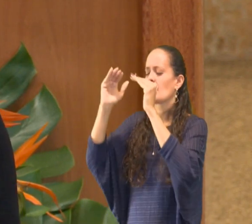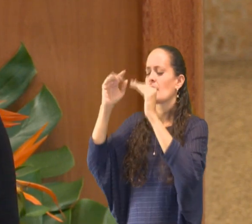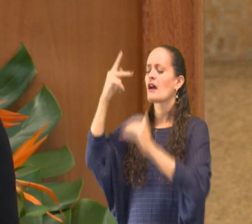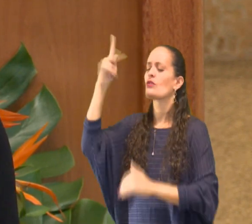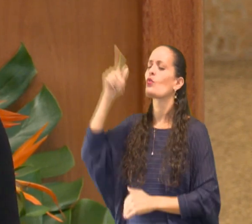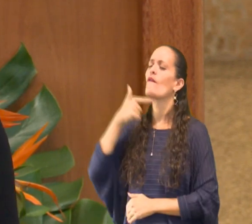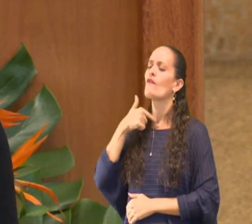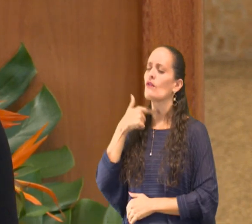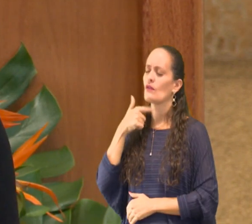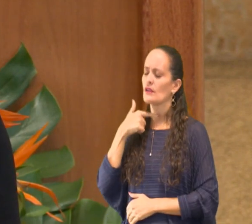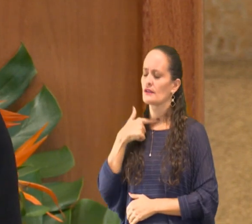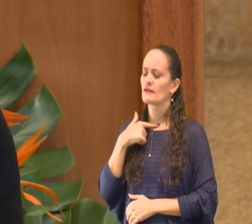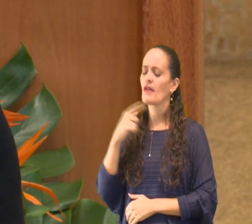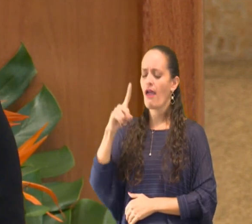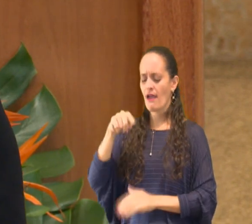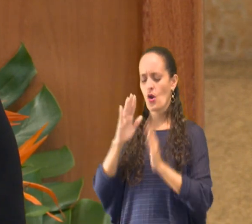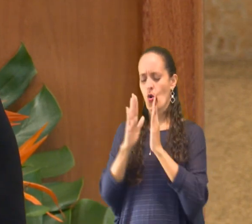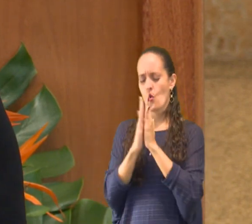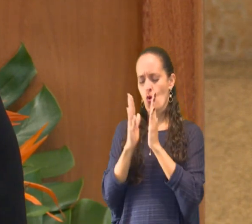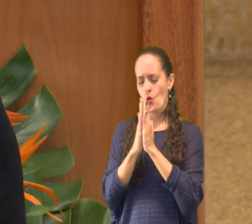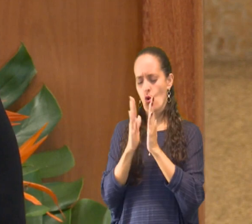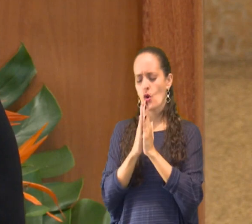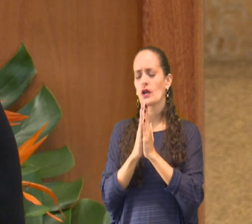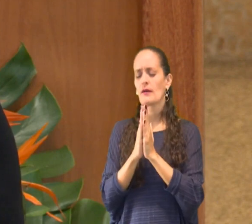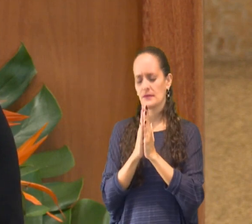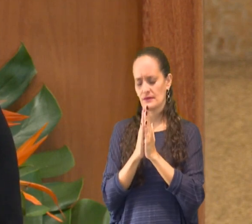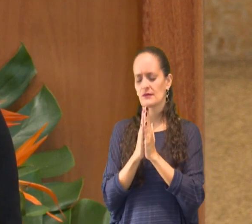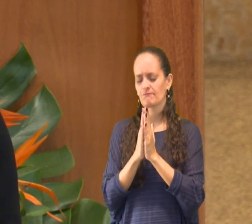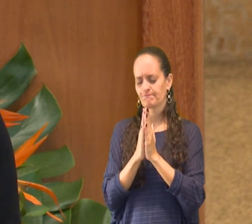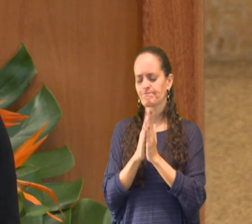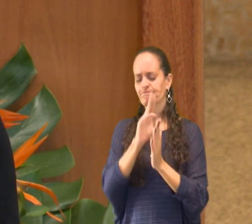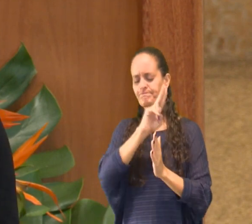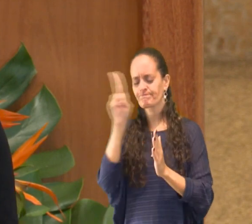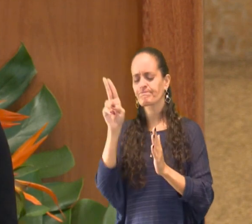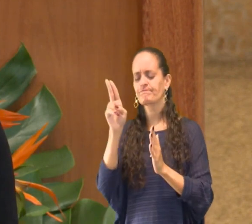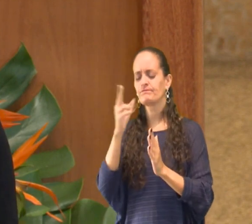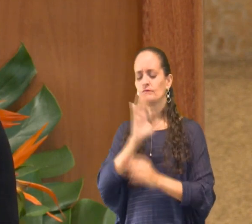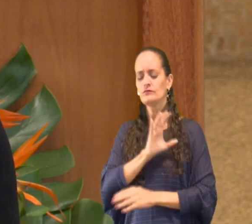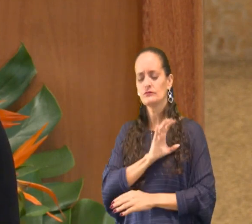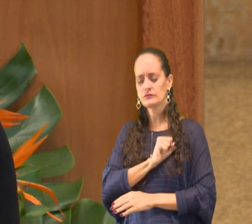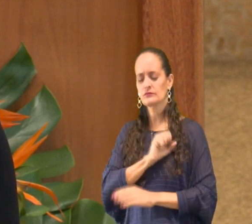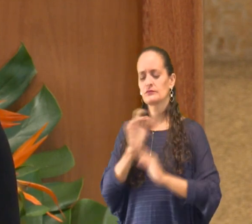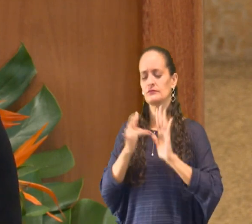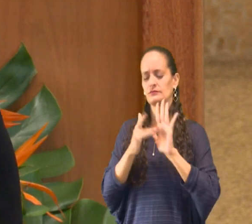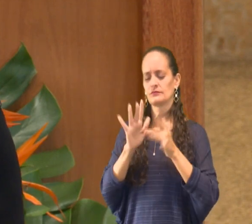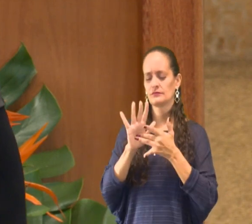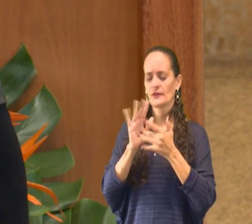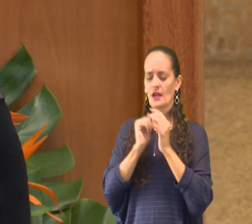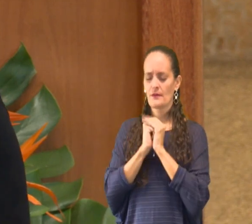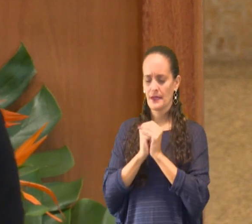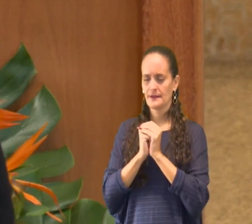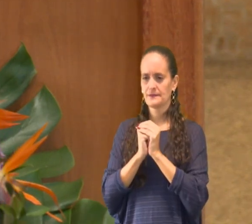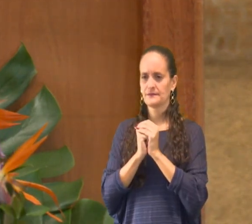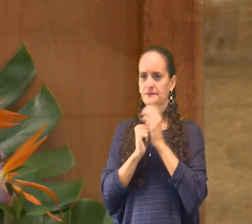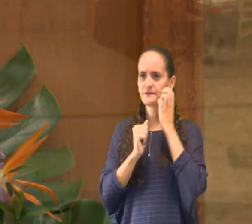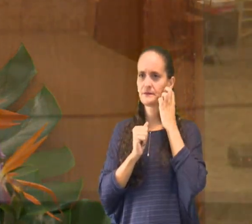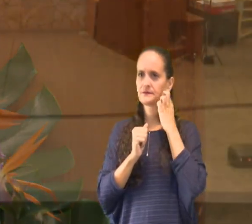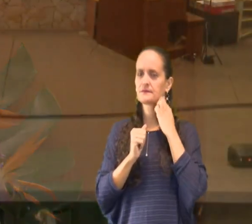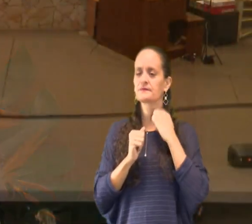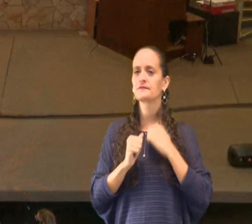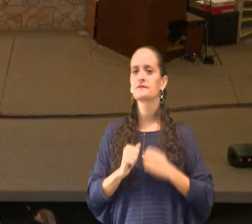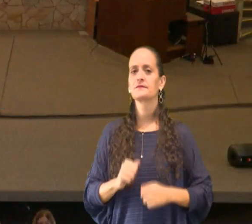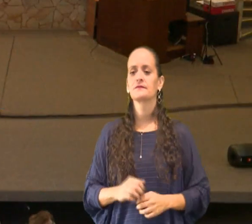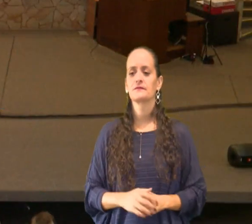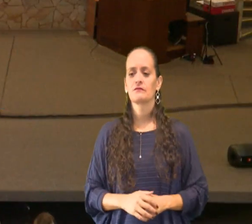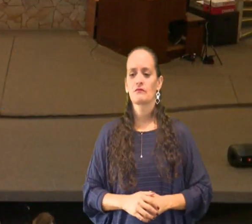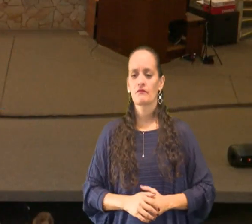Teu coração. É nossa oração que nós oramos assim, em nome, por amor de Jesus. Amém.